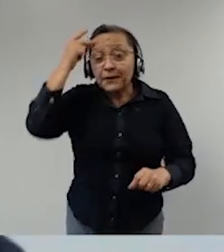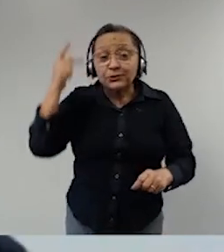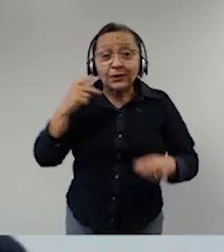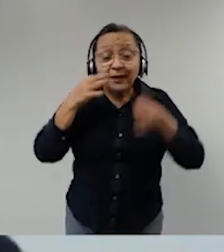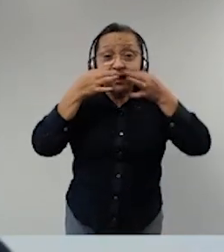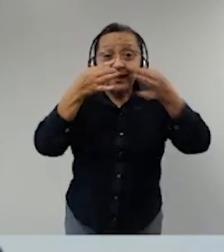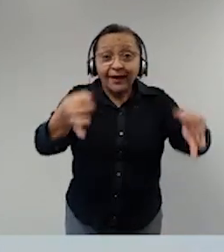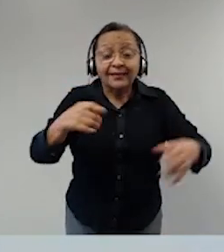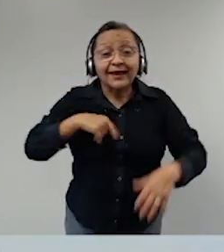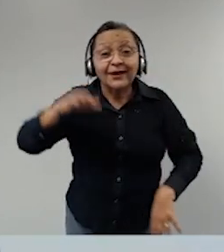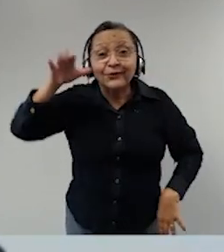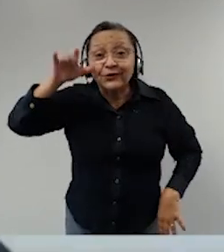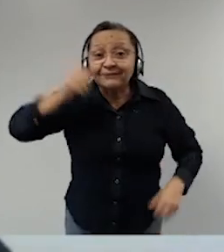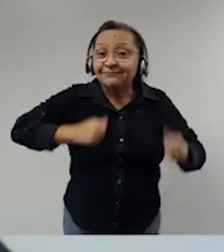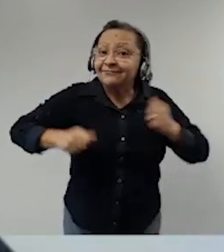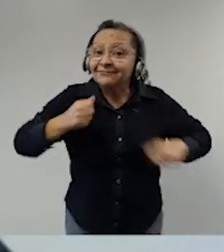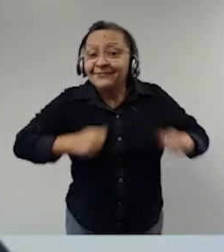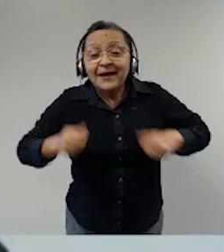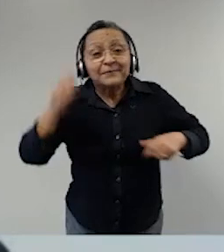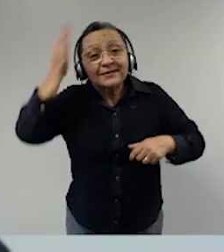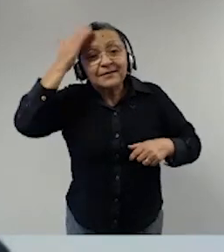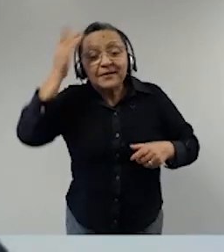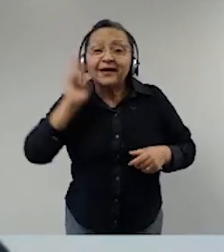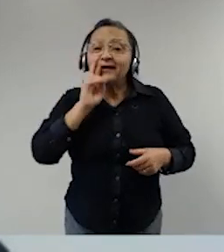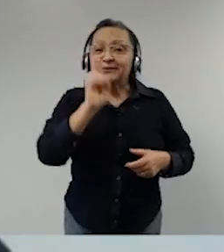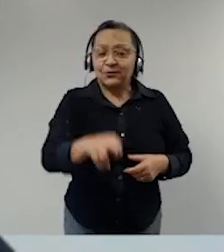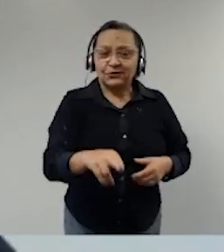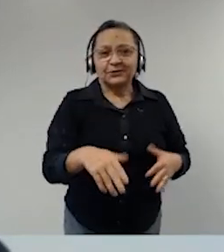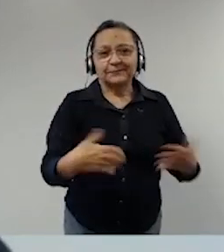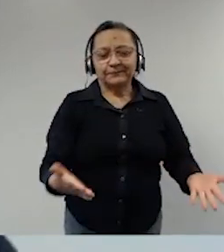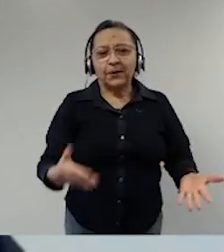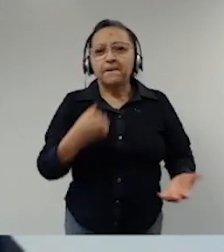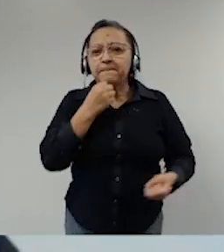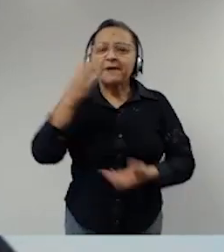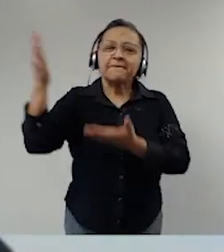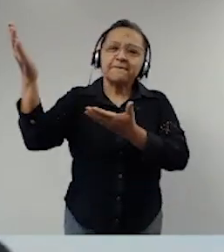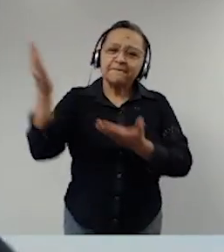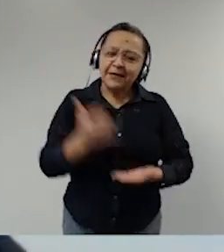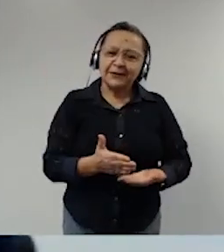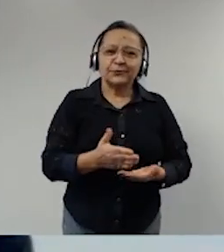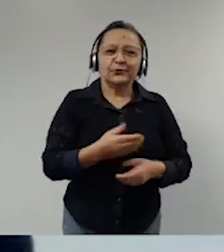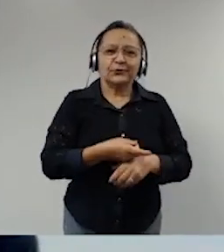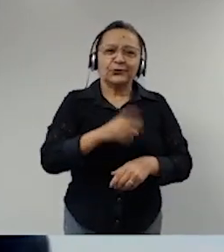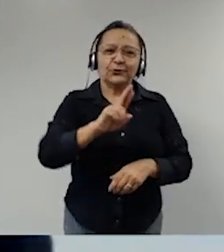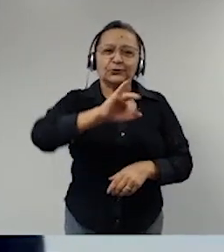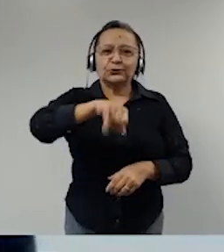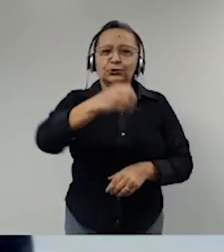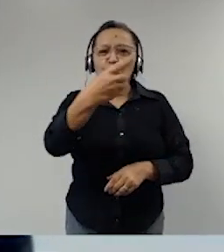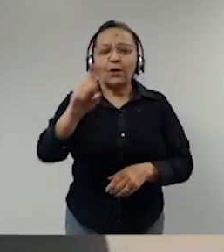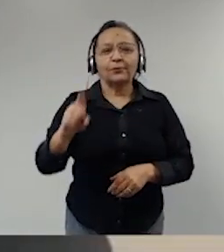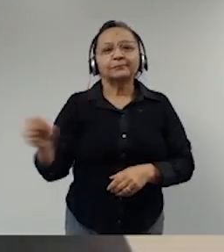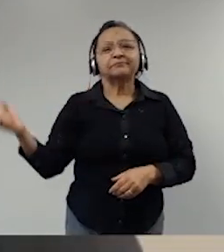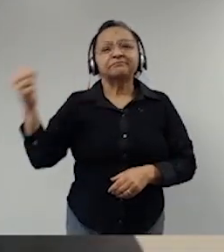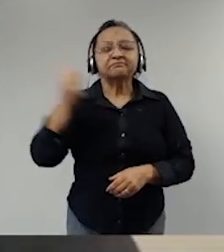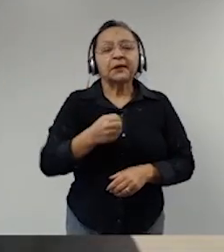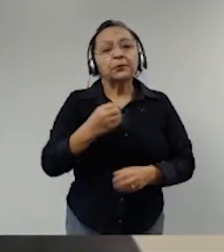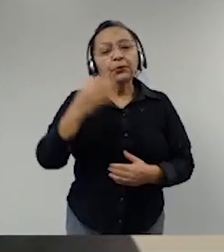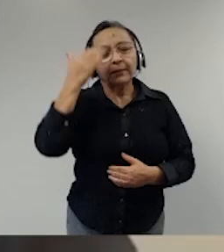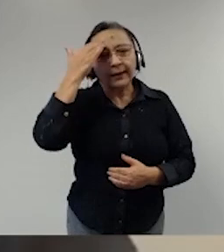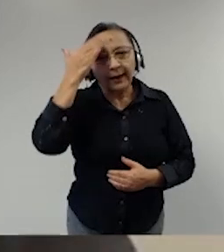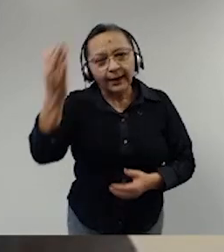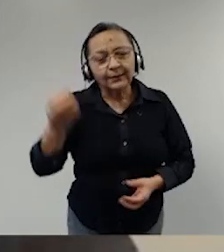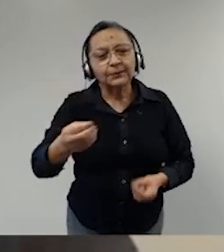têm grande curiosidade com essa questão. Seja muito bem-vindo, doutor João. Muito obrigado.